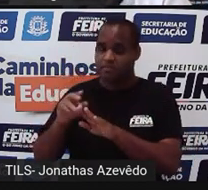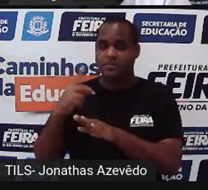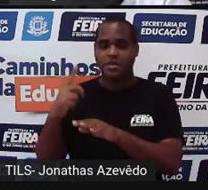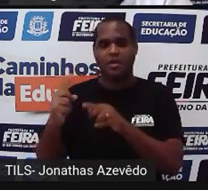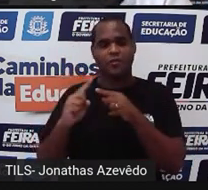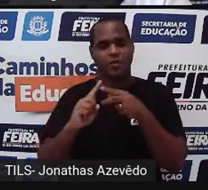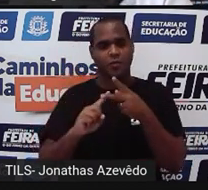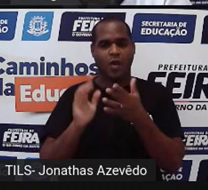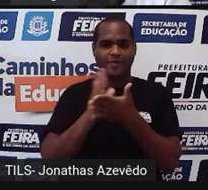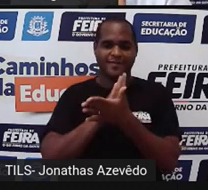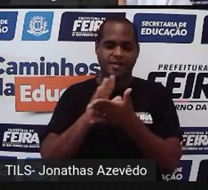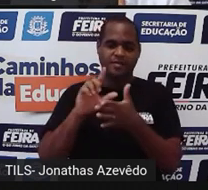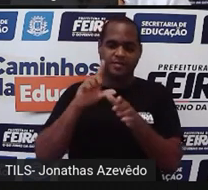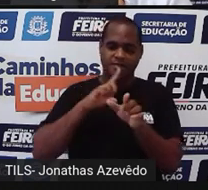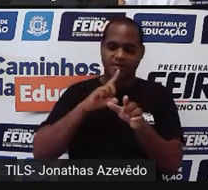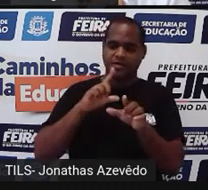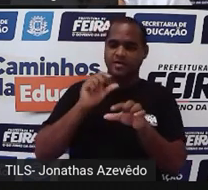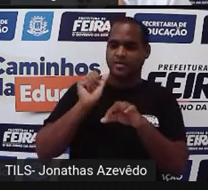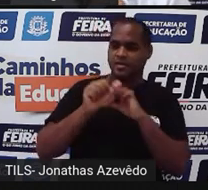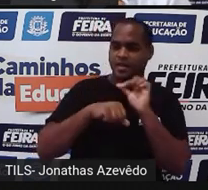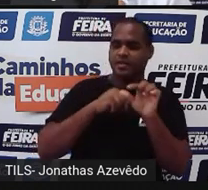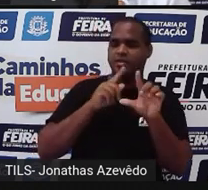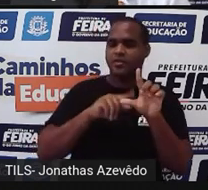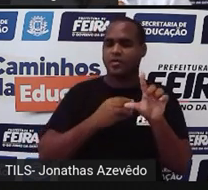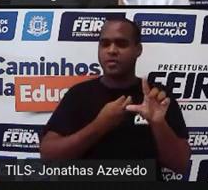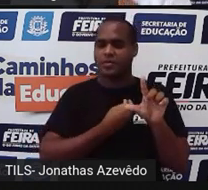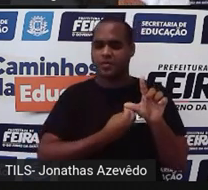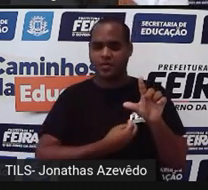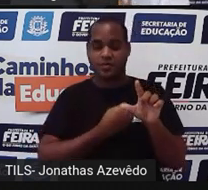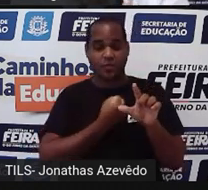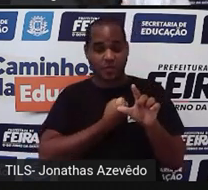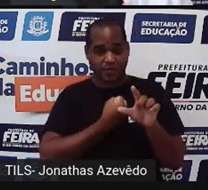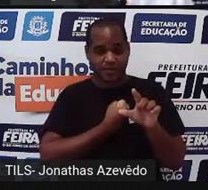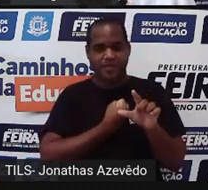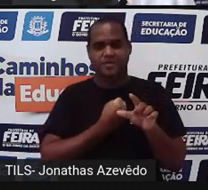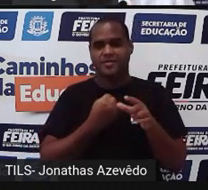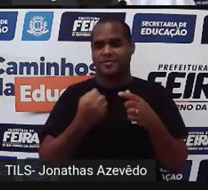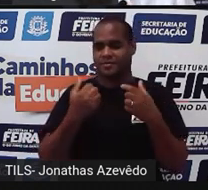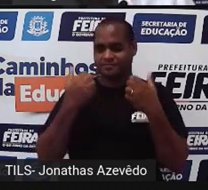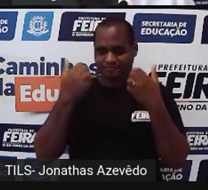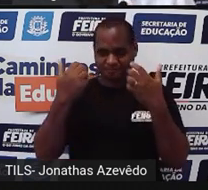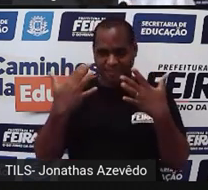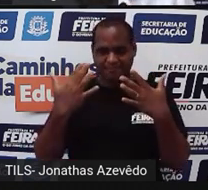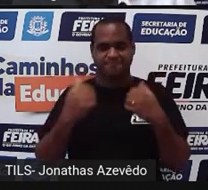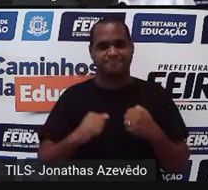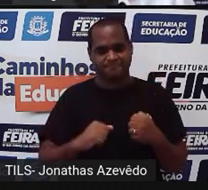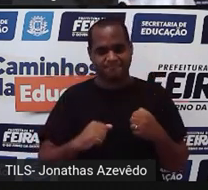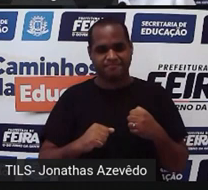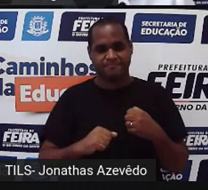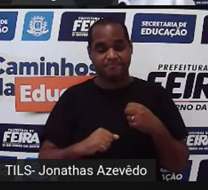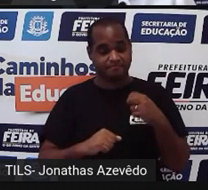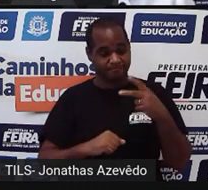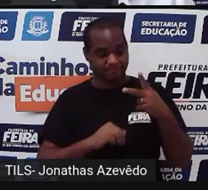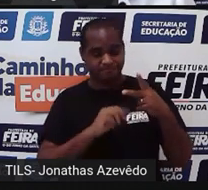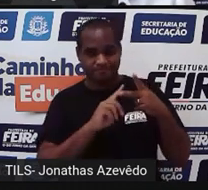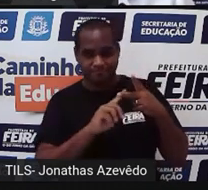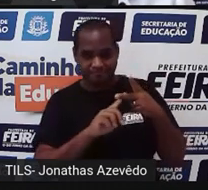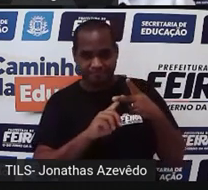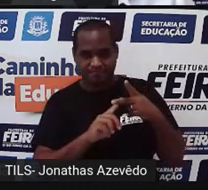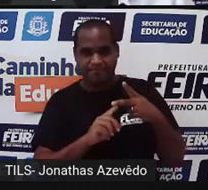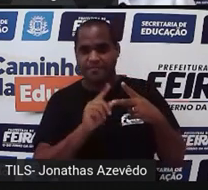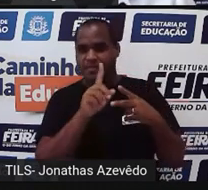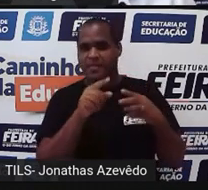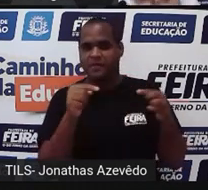incógnitas. Como assim isolar uma das incógnitas? Daqui a pouco você vai entender isso. Depois que você faz